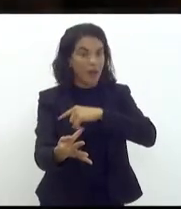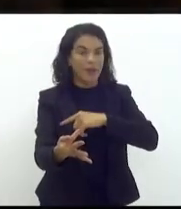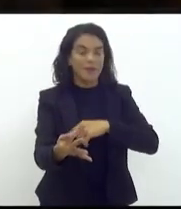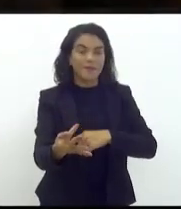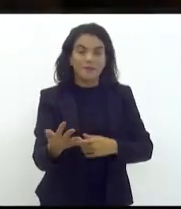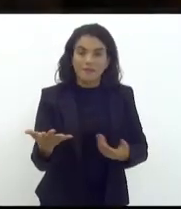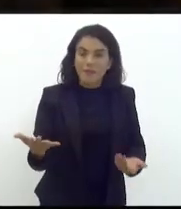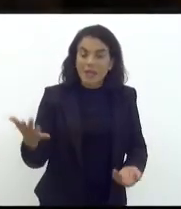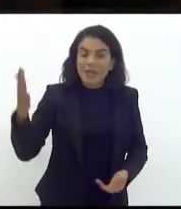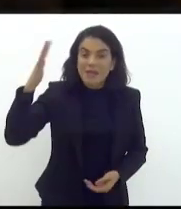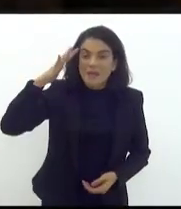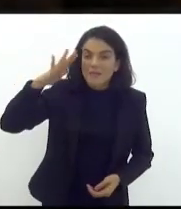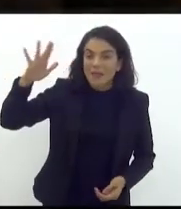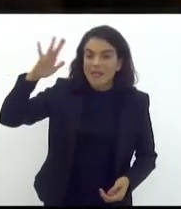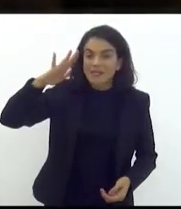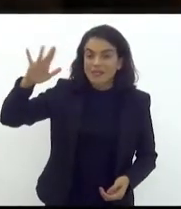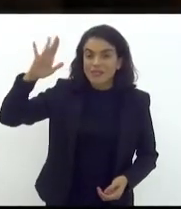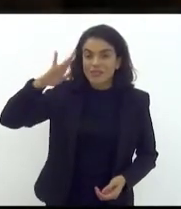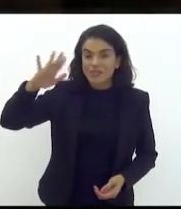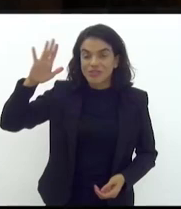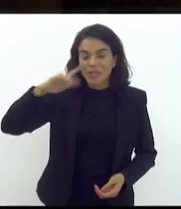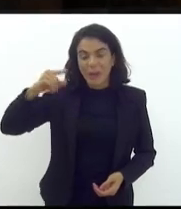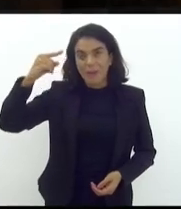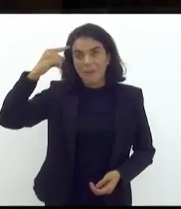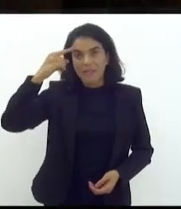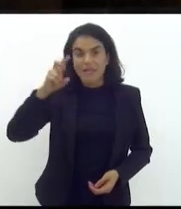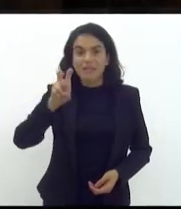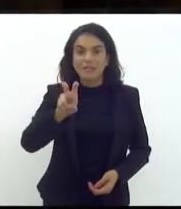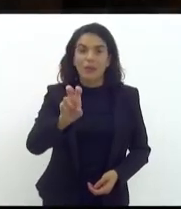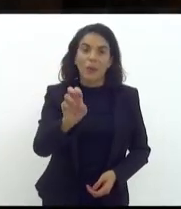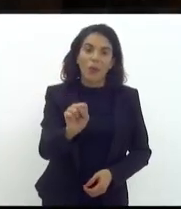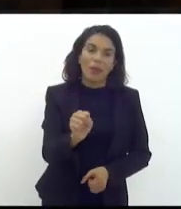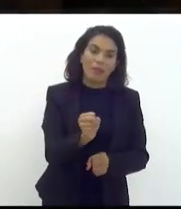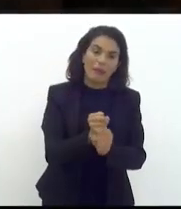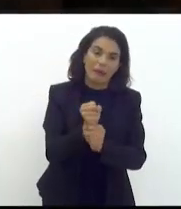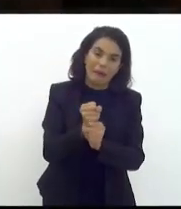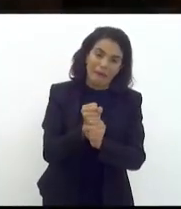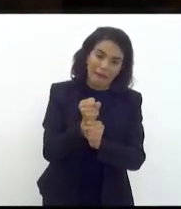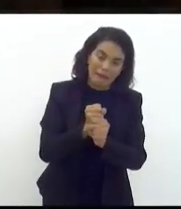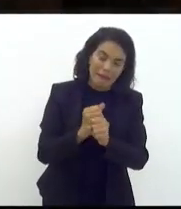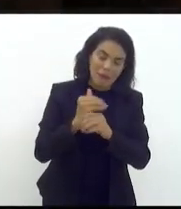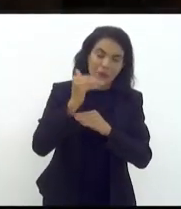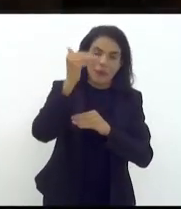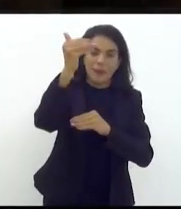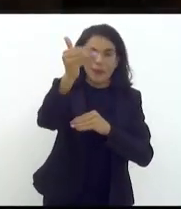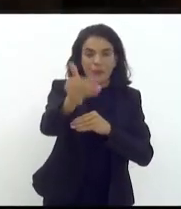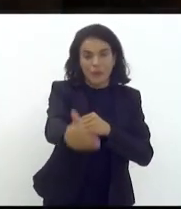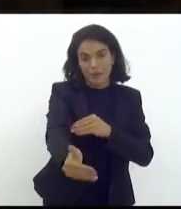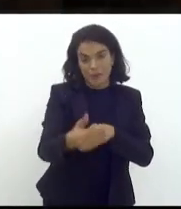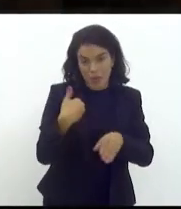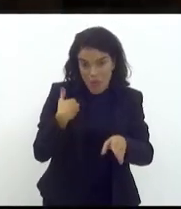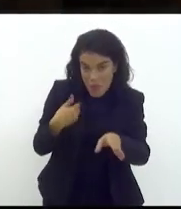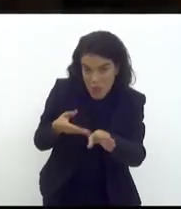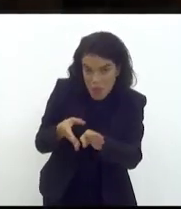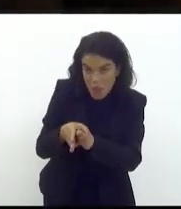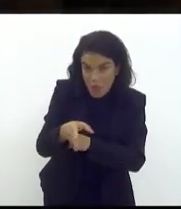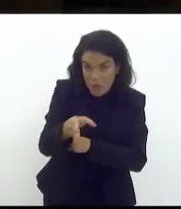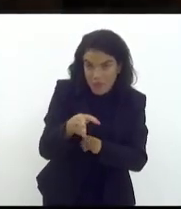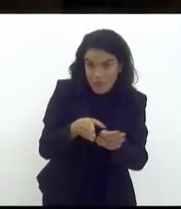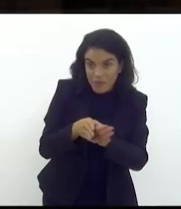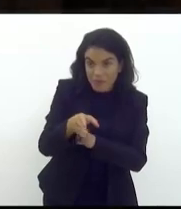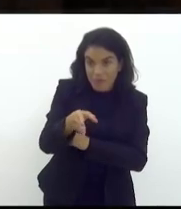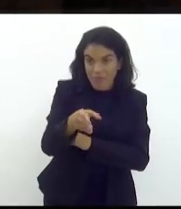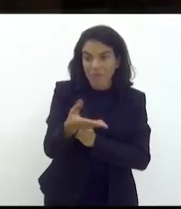que fará pensar 50 anos eu até aconselho que